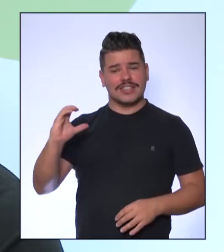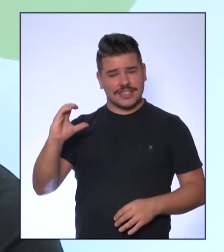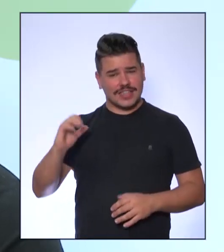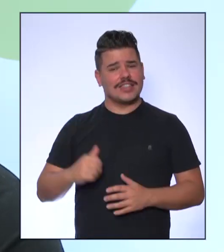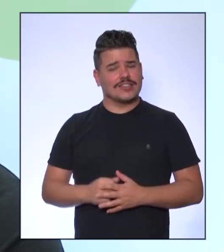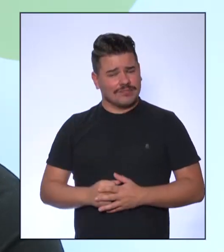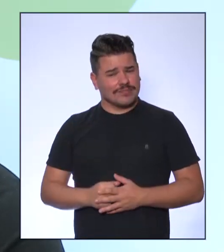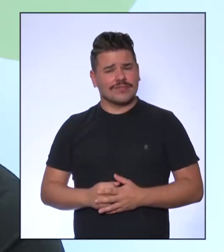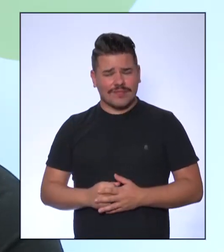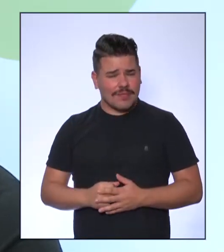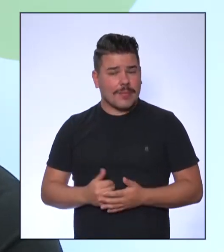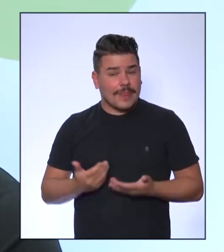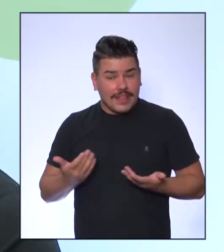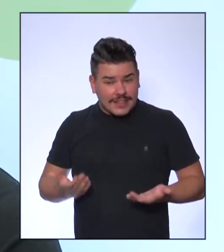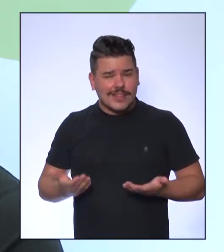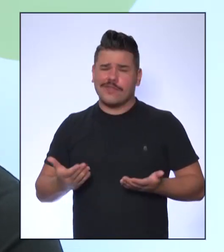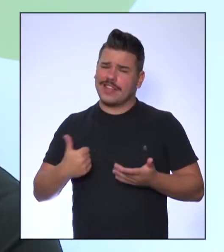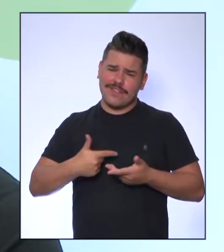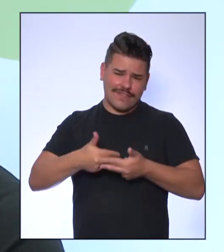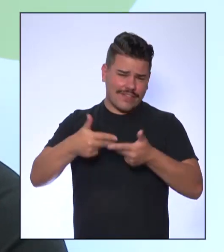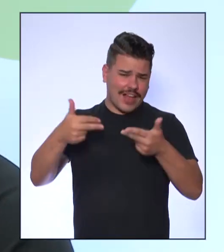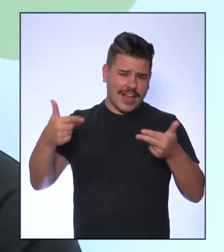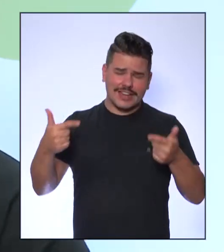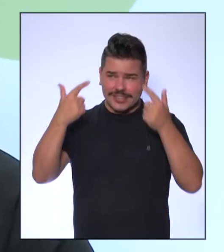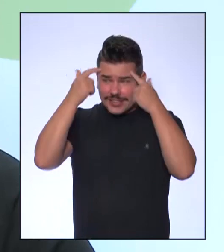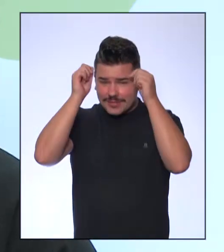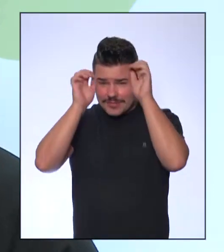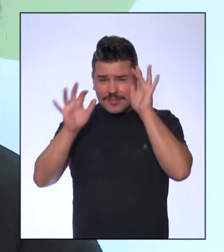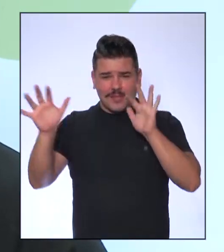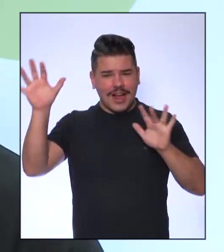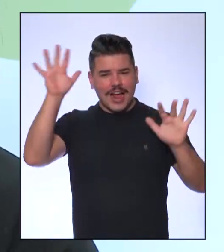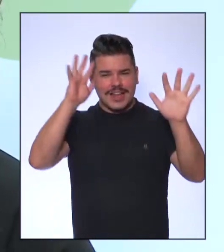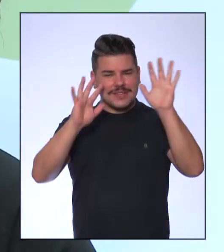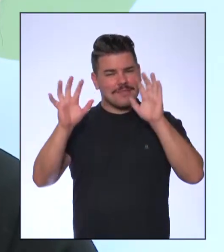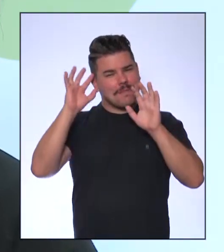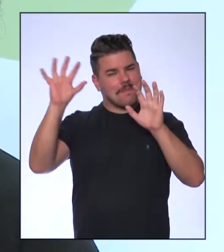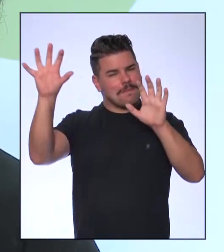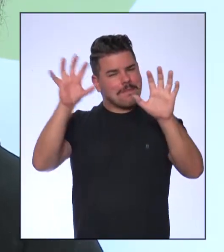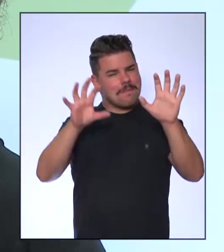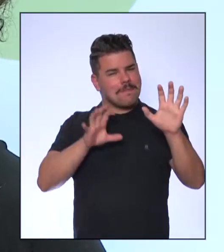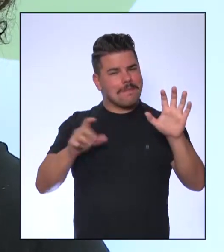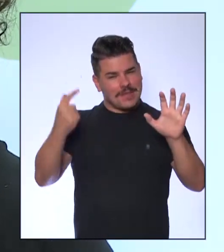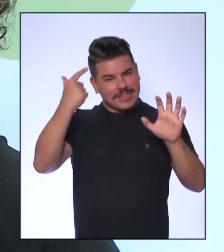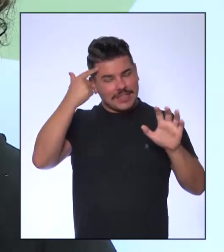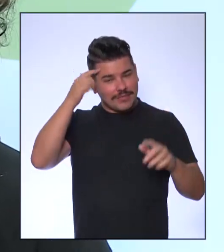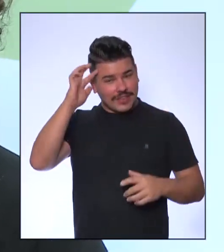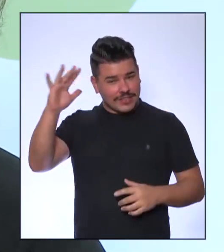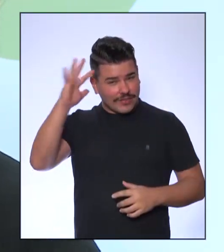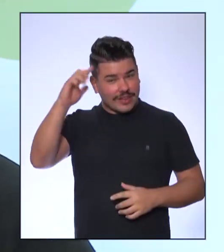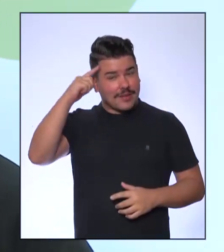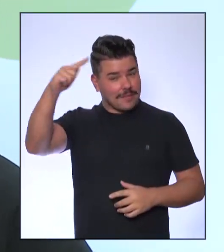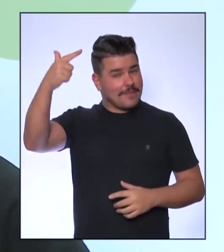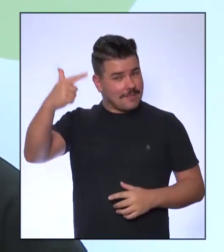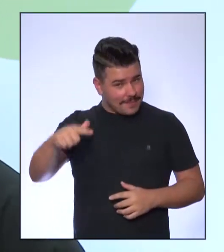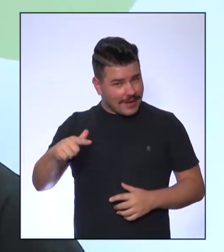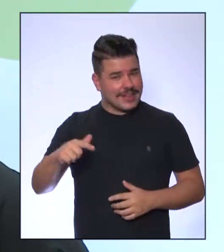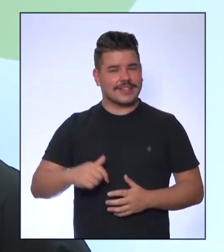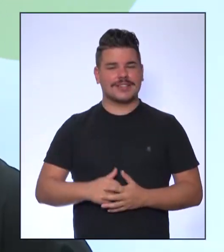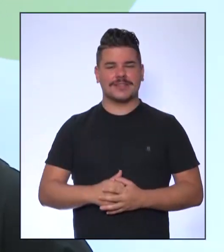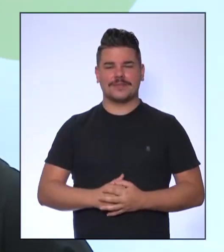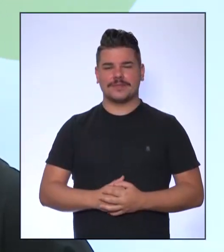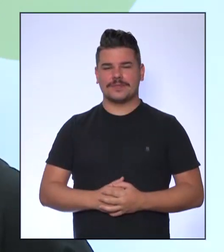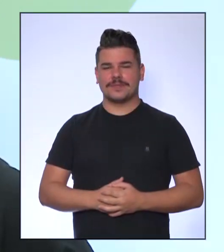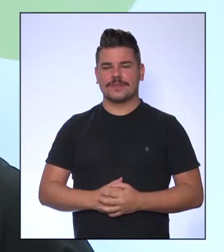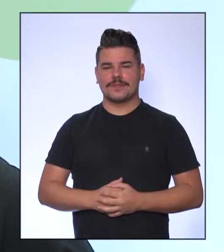interessante sobre a filosofia e muitas imagens, né? Então, vamos trabalhar um pouco mais com essas imagens? Vamos passar essa